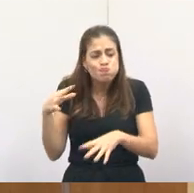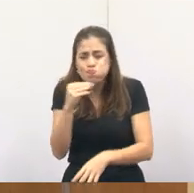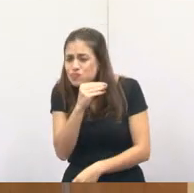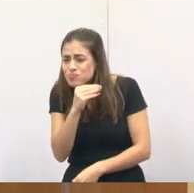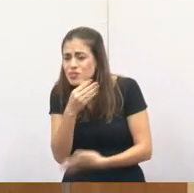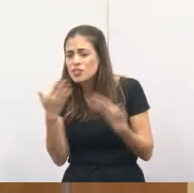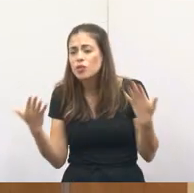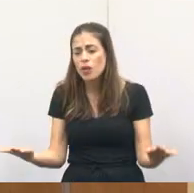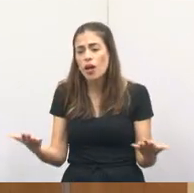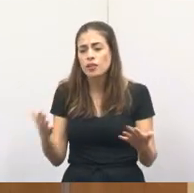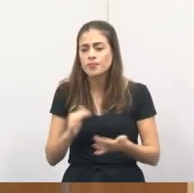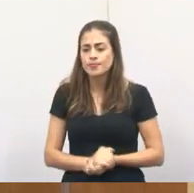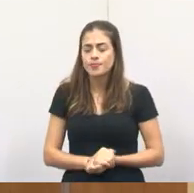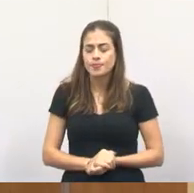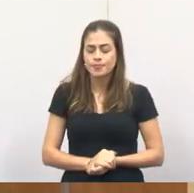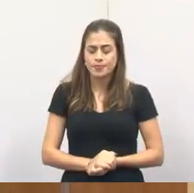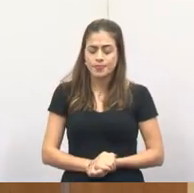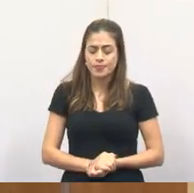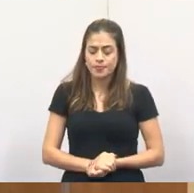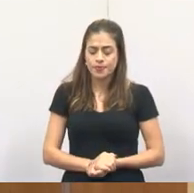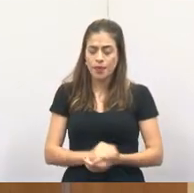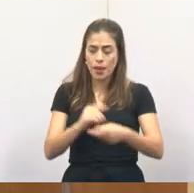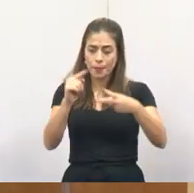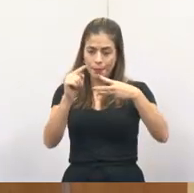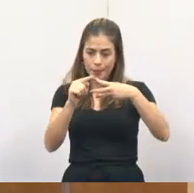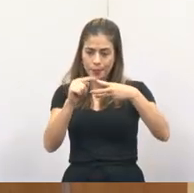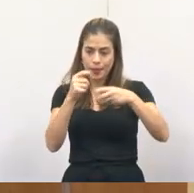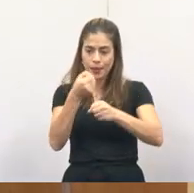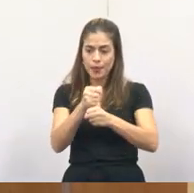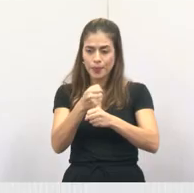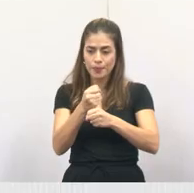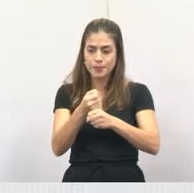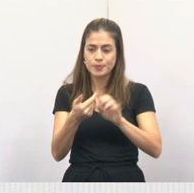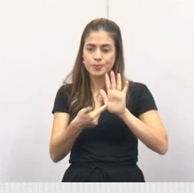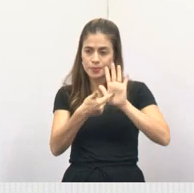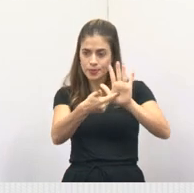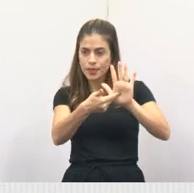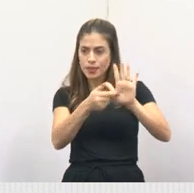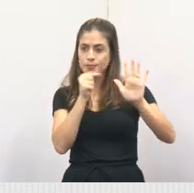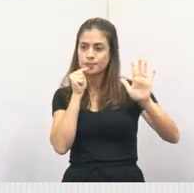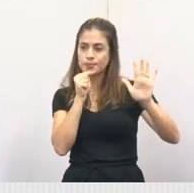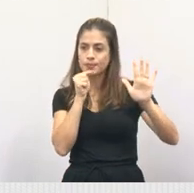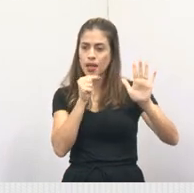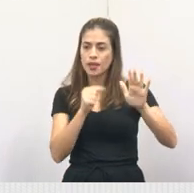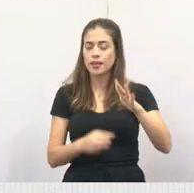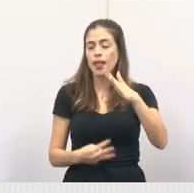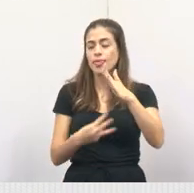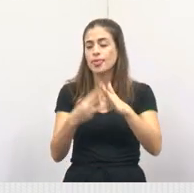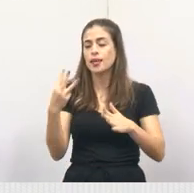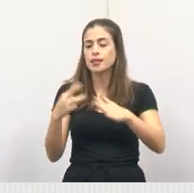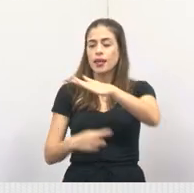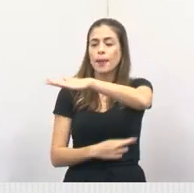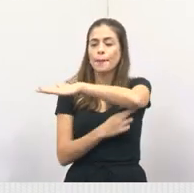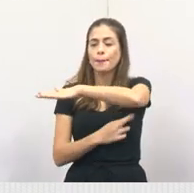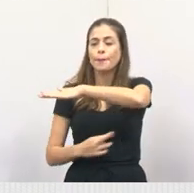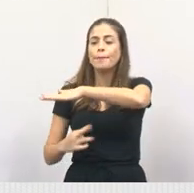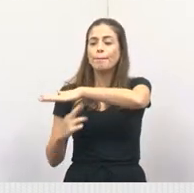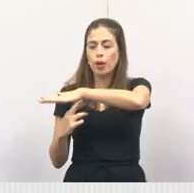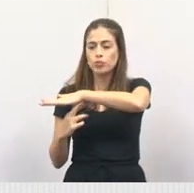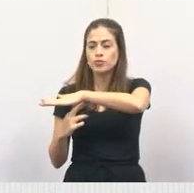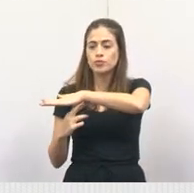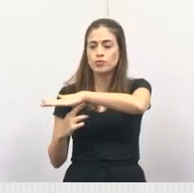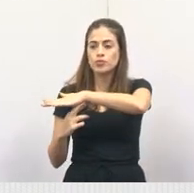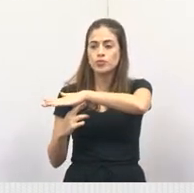mais rapidez Então a primeira obra é pedir para colocar o quadro por favor é a terceira ponte que